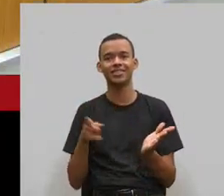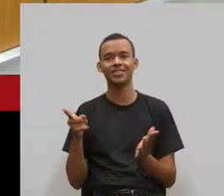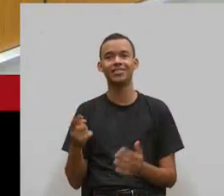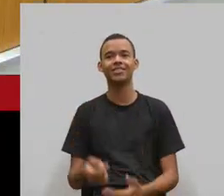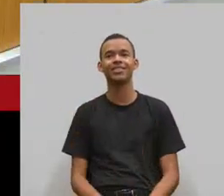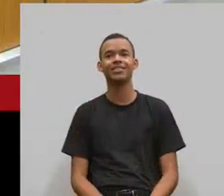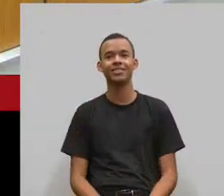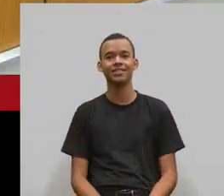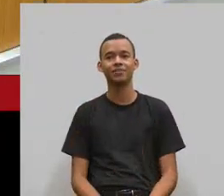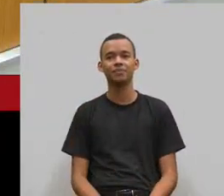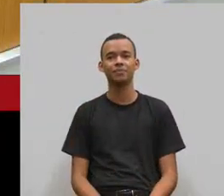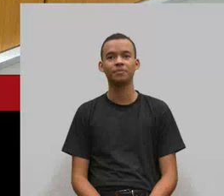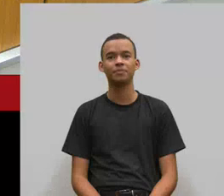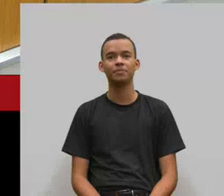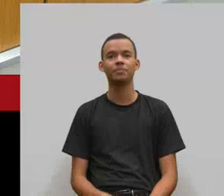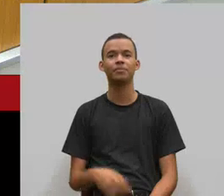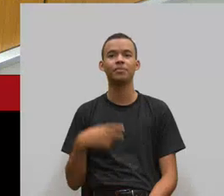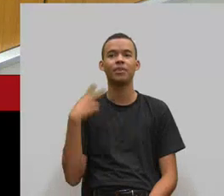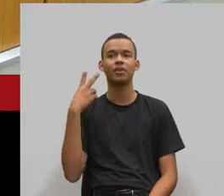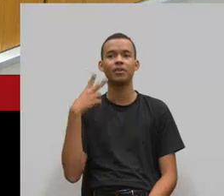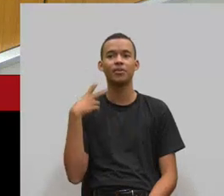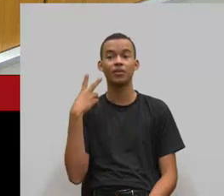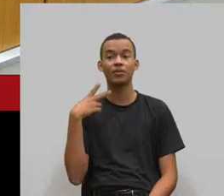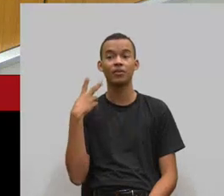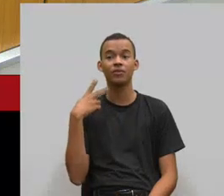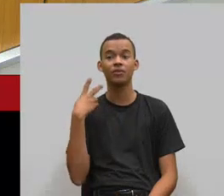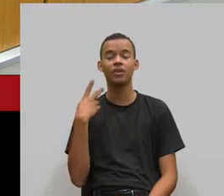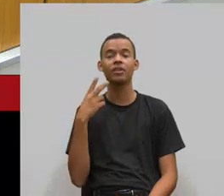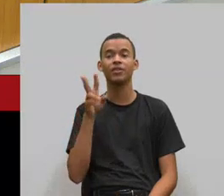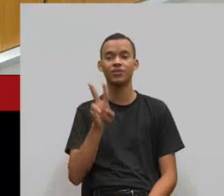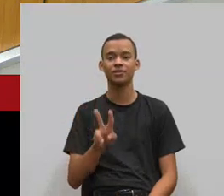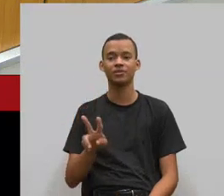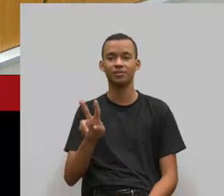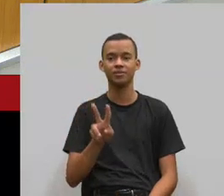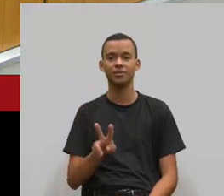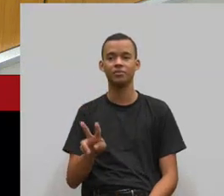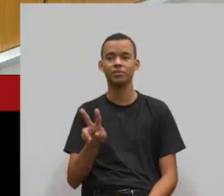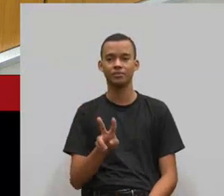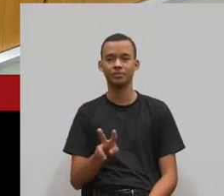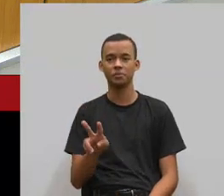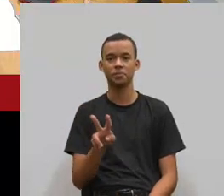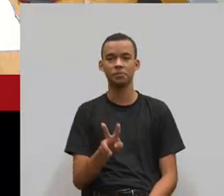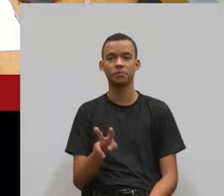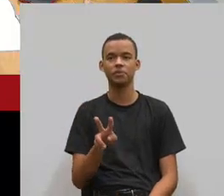secretária vereador de Vespasiano Roberto durães